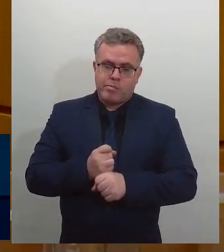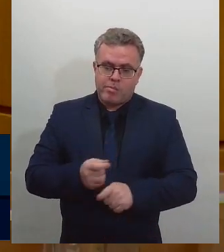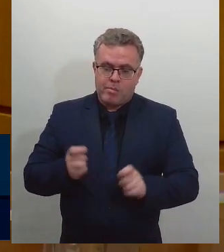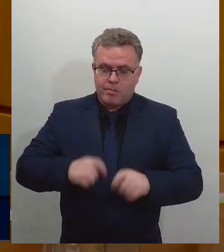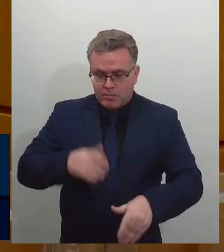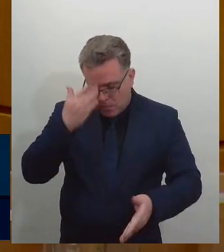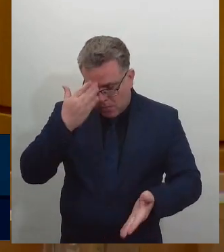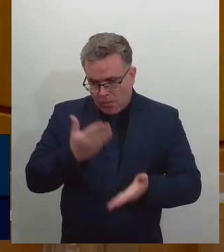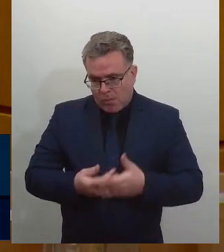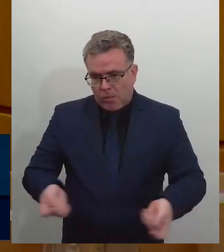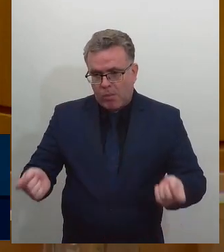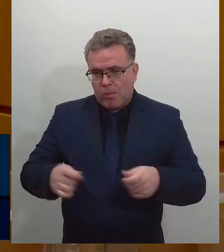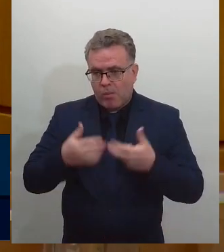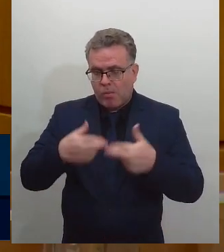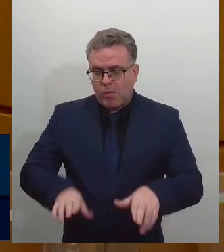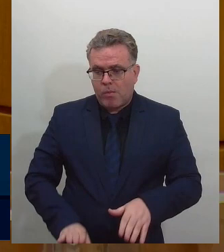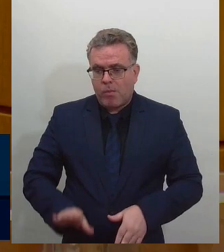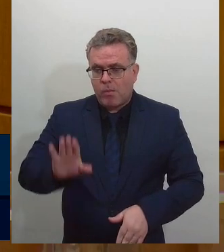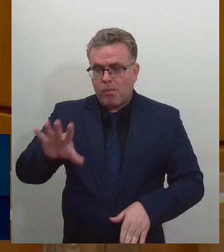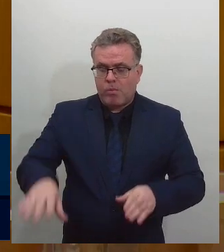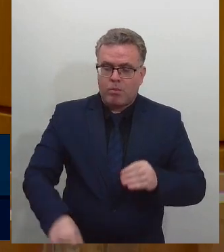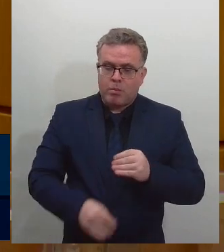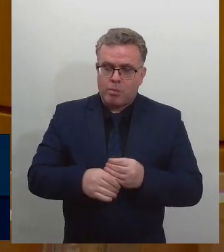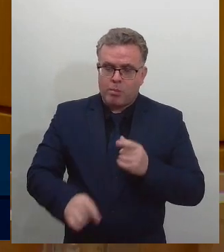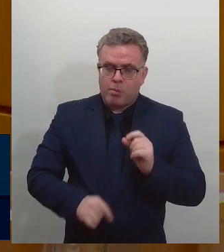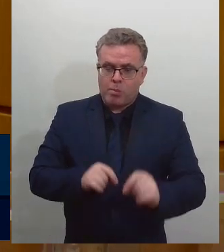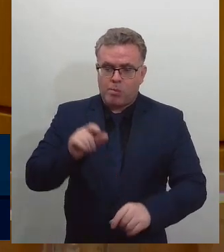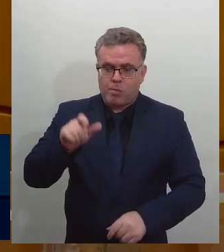aqui uma parte ao deputado Luizão.